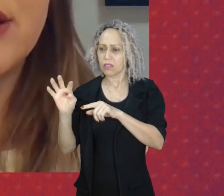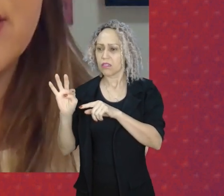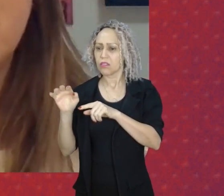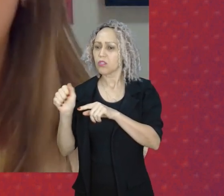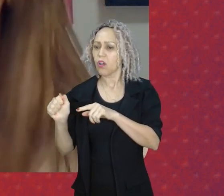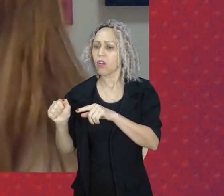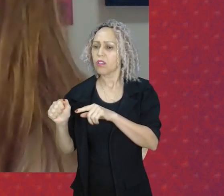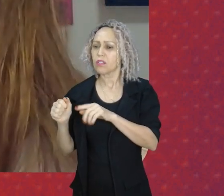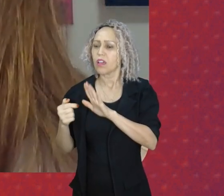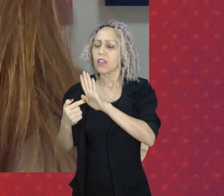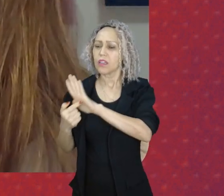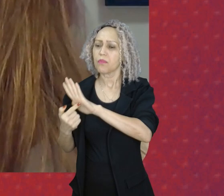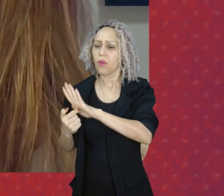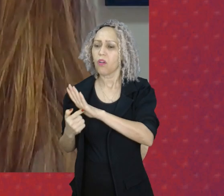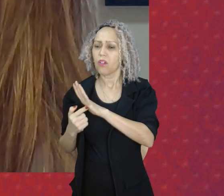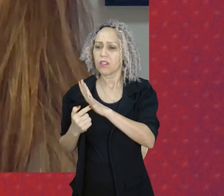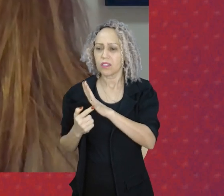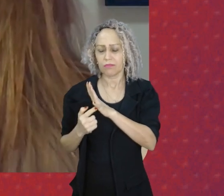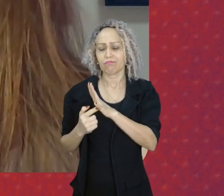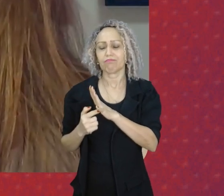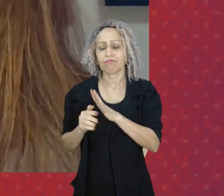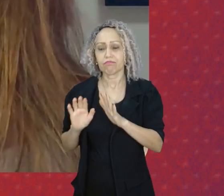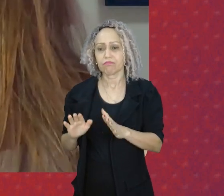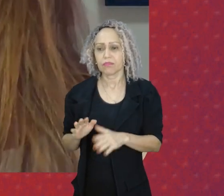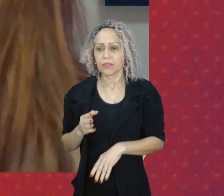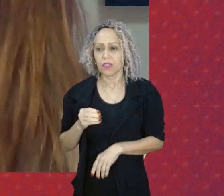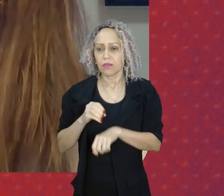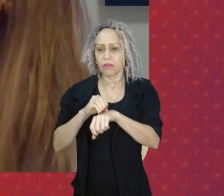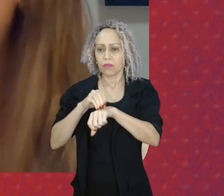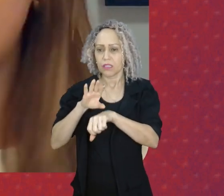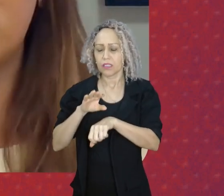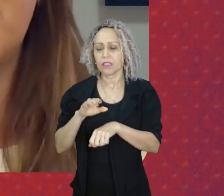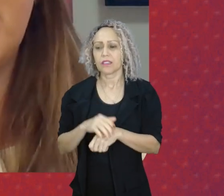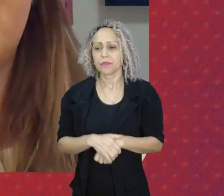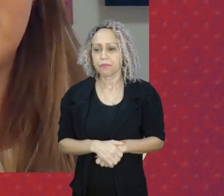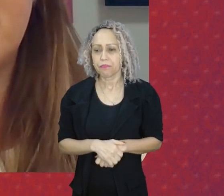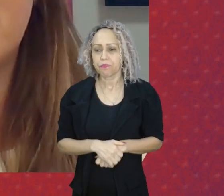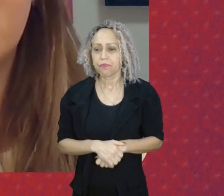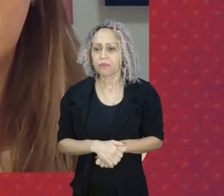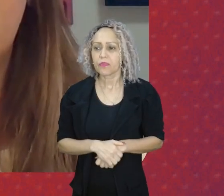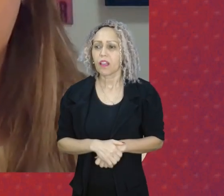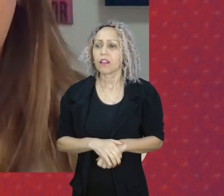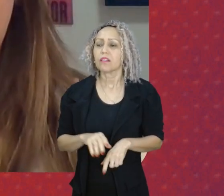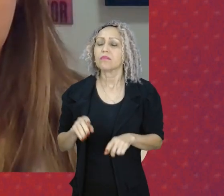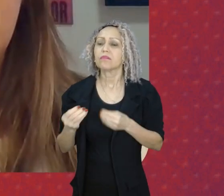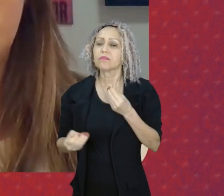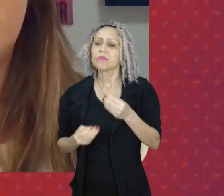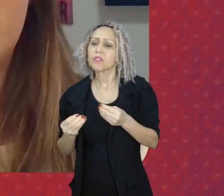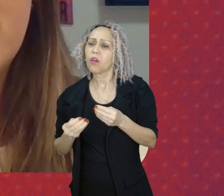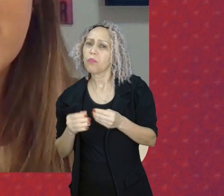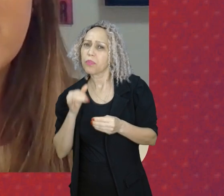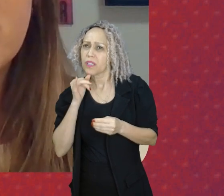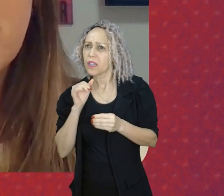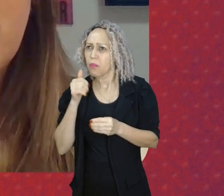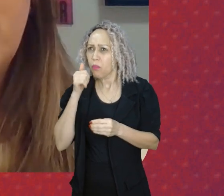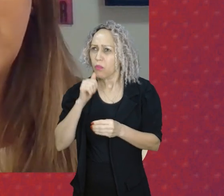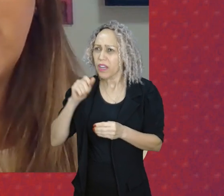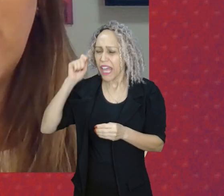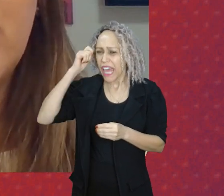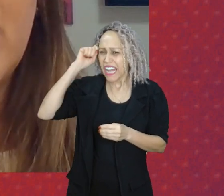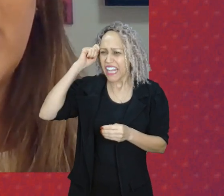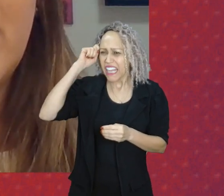dados interessantes, né? Então fica a dica aqui. E aí notem como a subrepresentação de mulheres